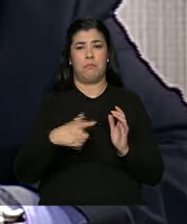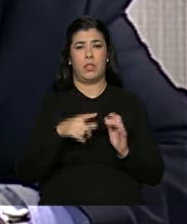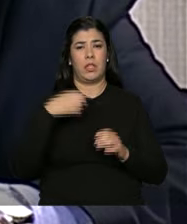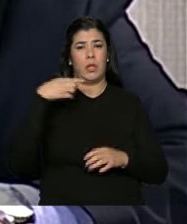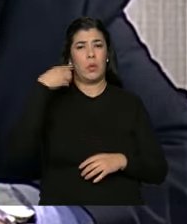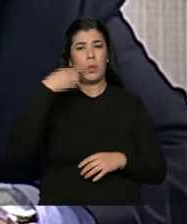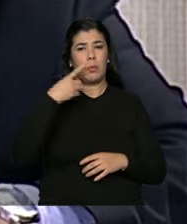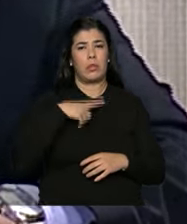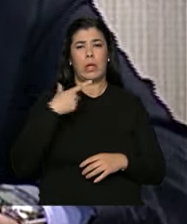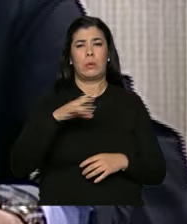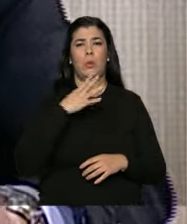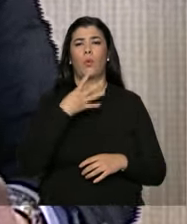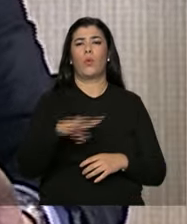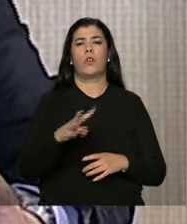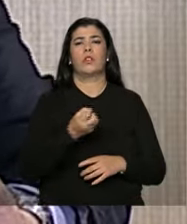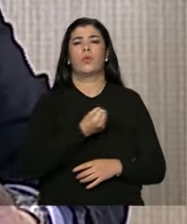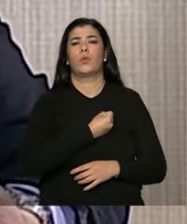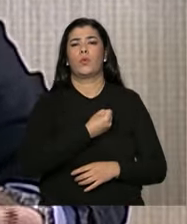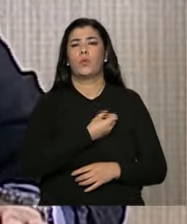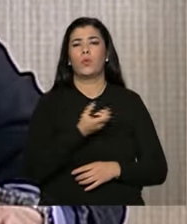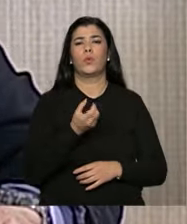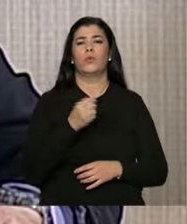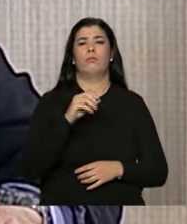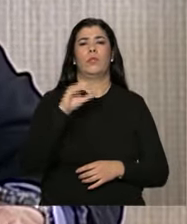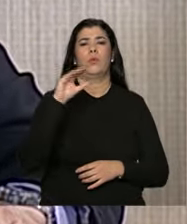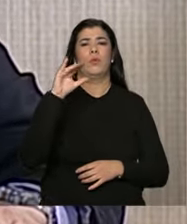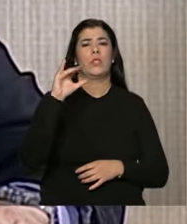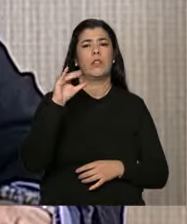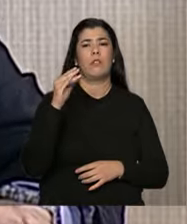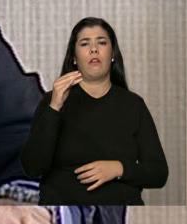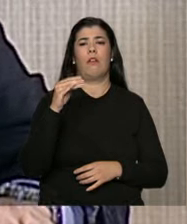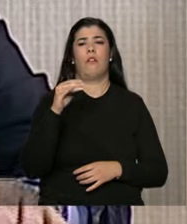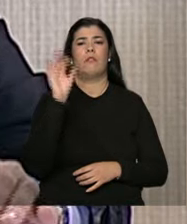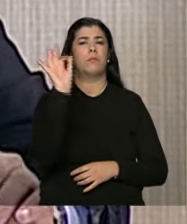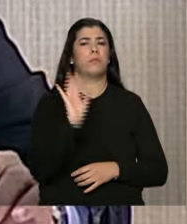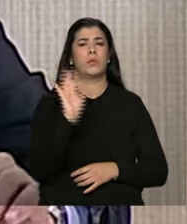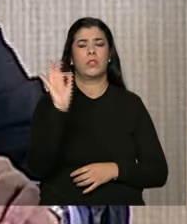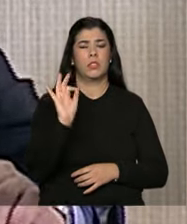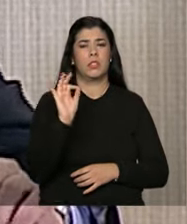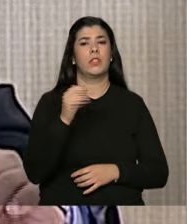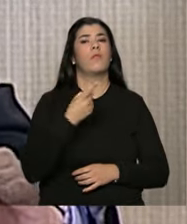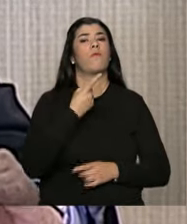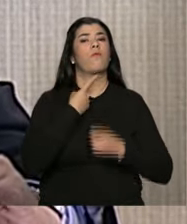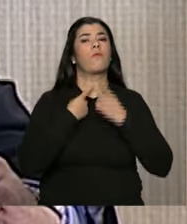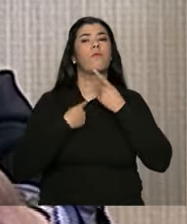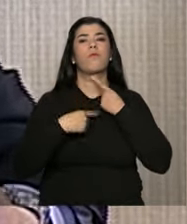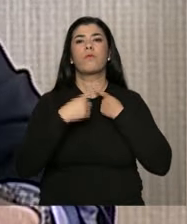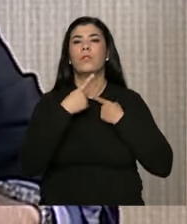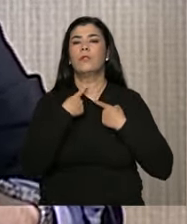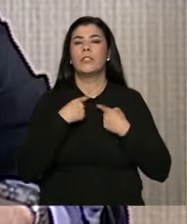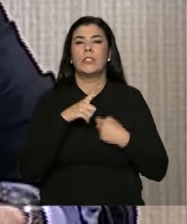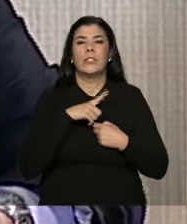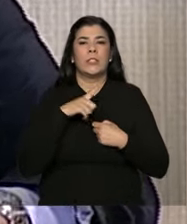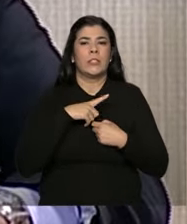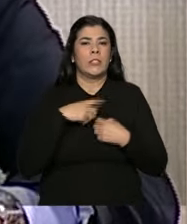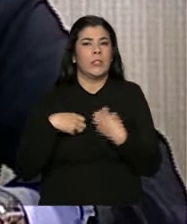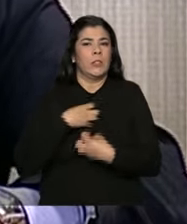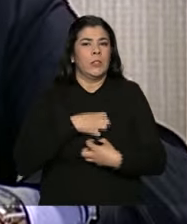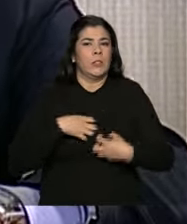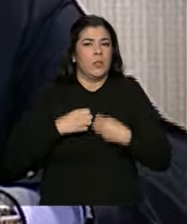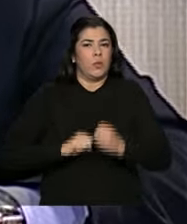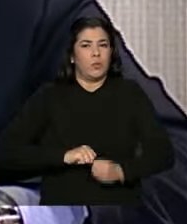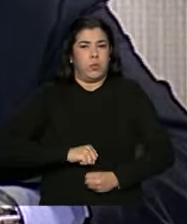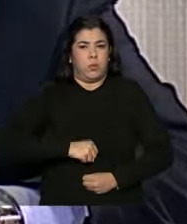estão fundamentados na ciência, não estão fundamentados em estatísticas, né? É um desejo movido por um ódio,